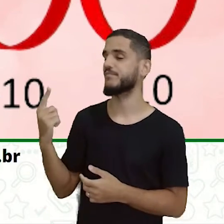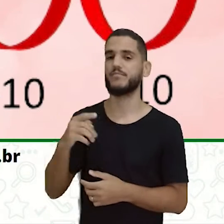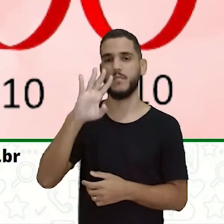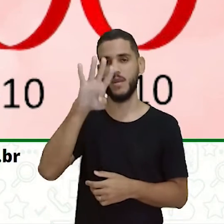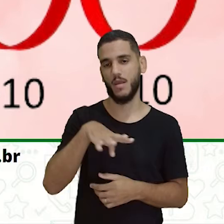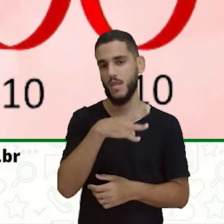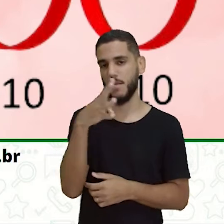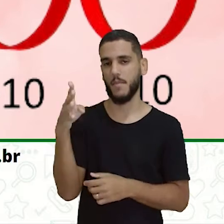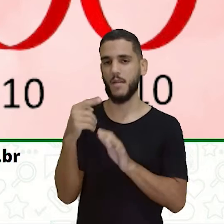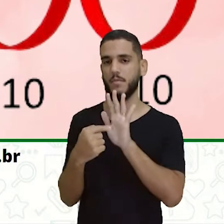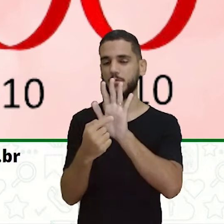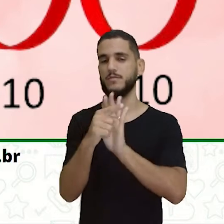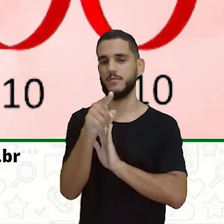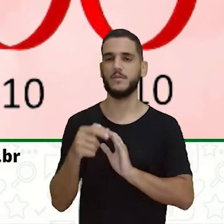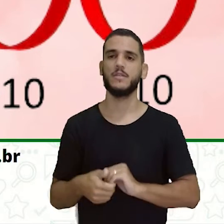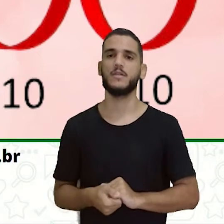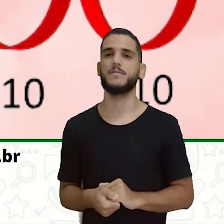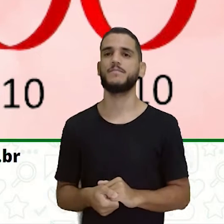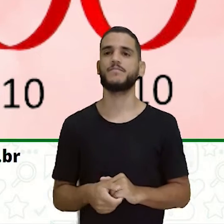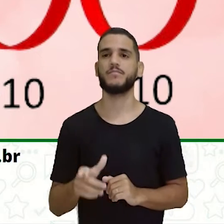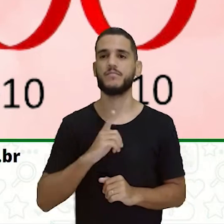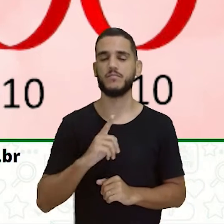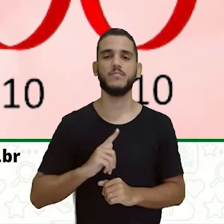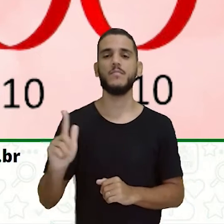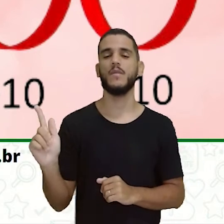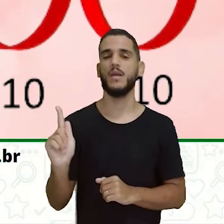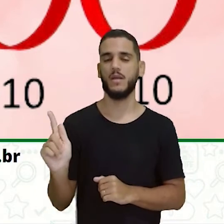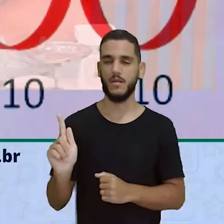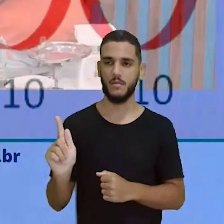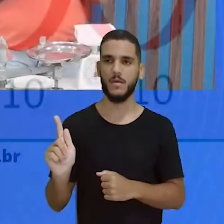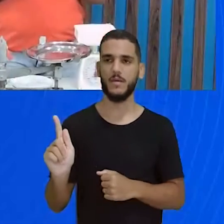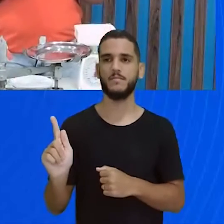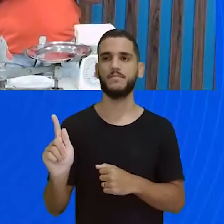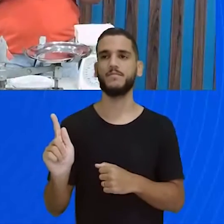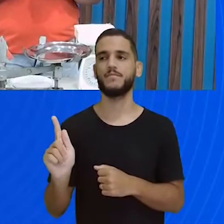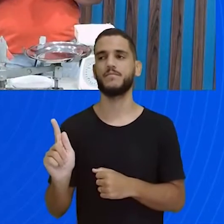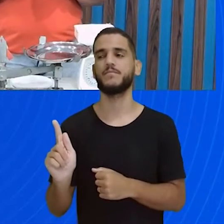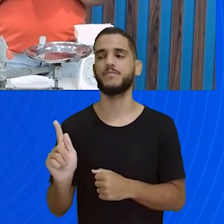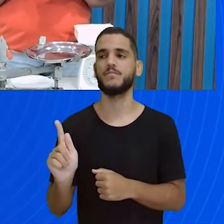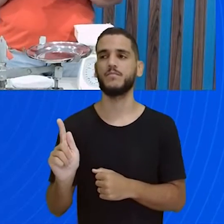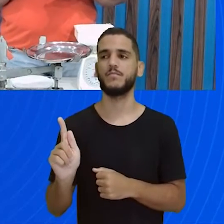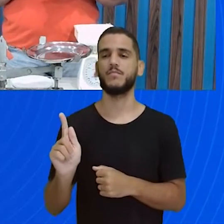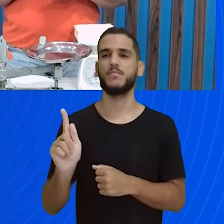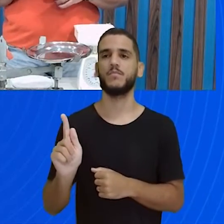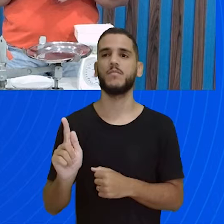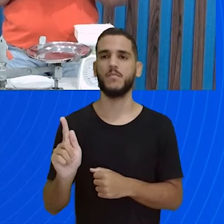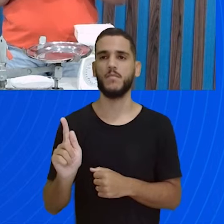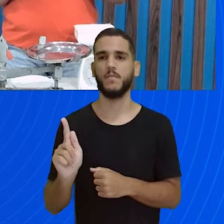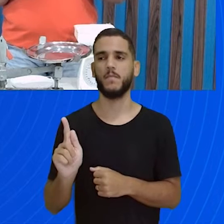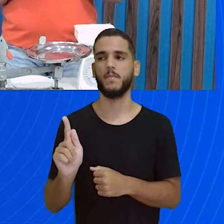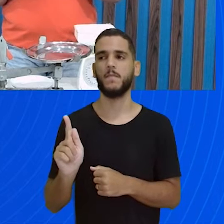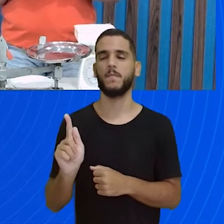só. Então, ali no meio eu tenho grama e para o lado eu tenho